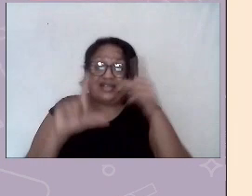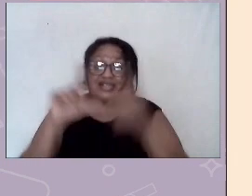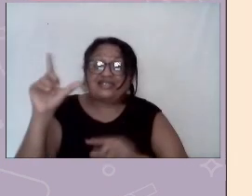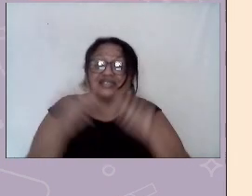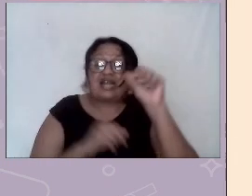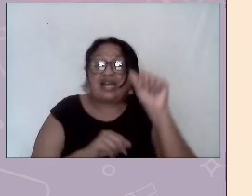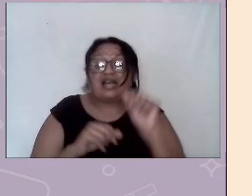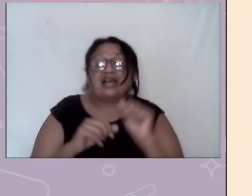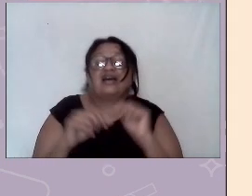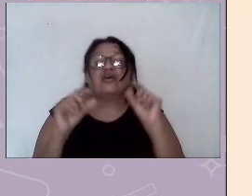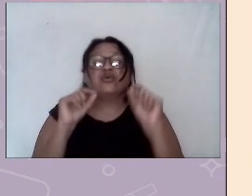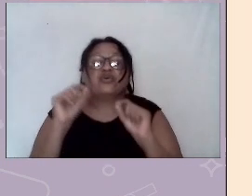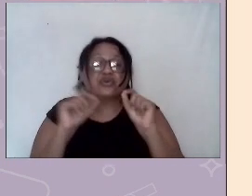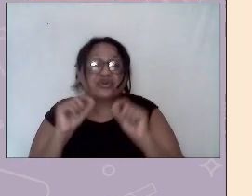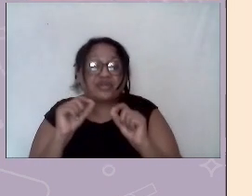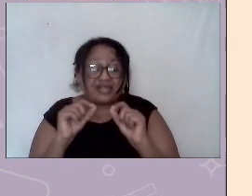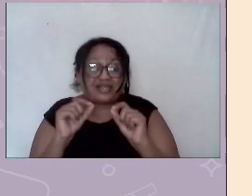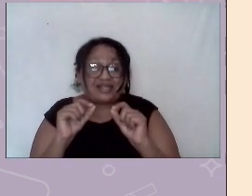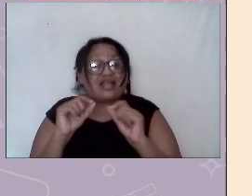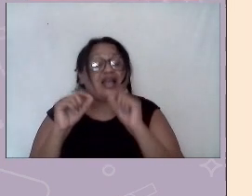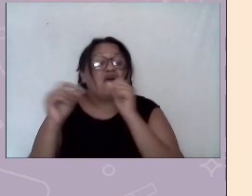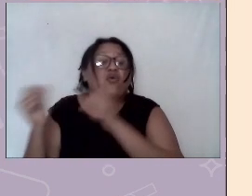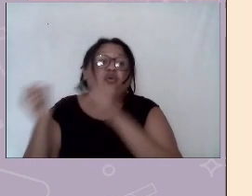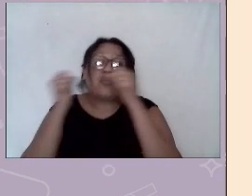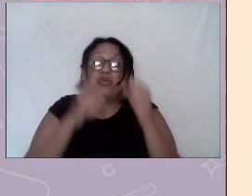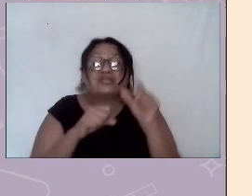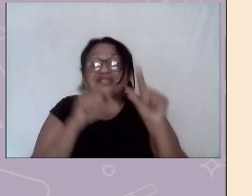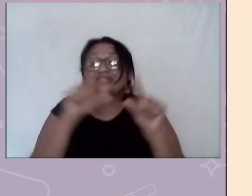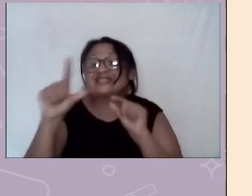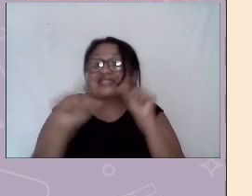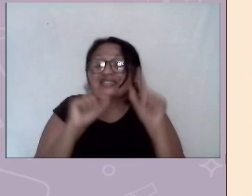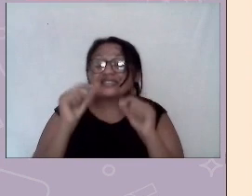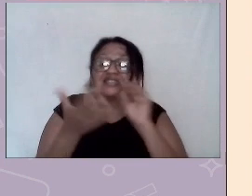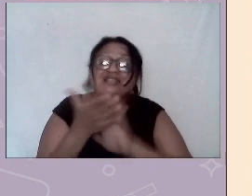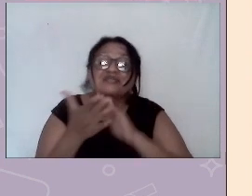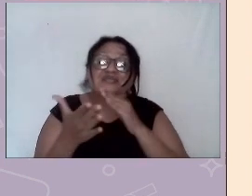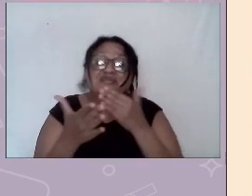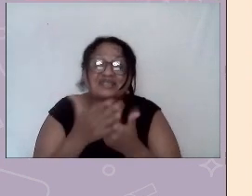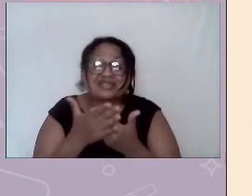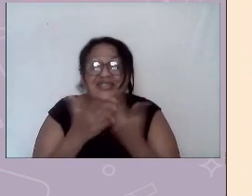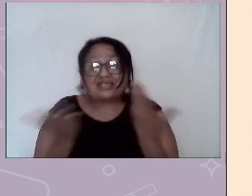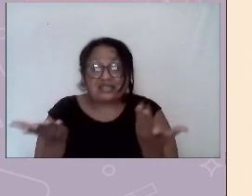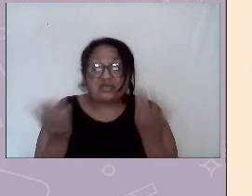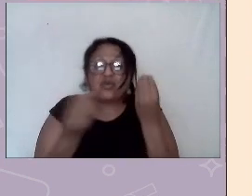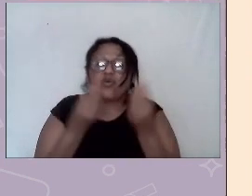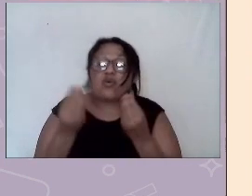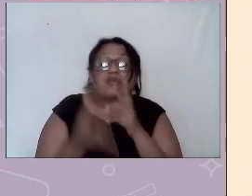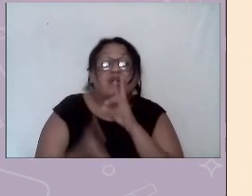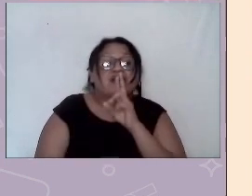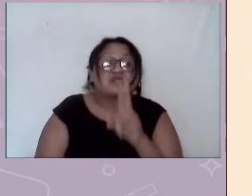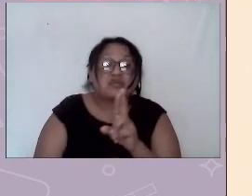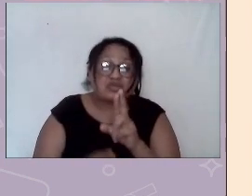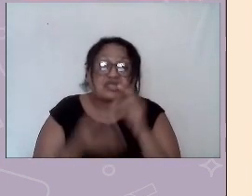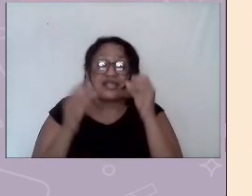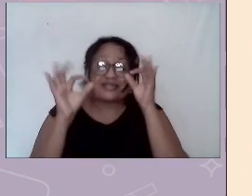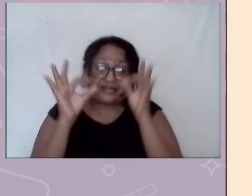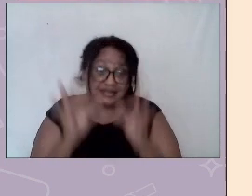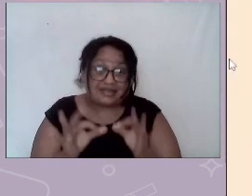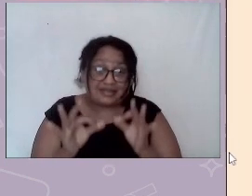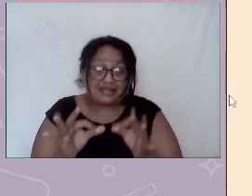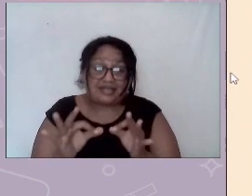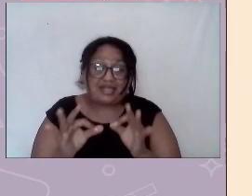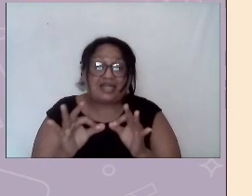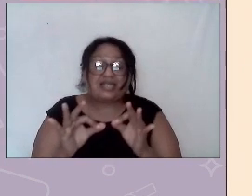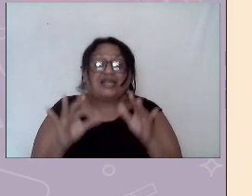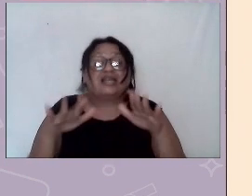que através de seu poder na seleção e interpretação de fontes como resposta correta logo